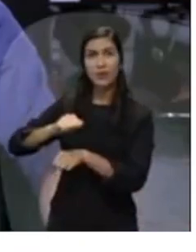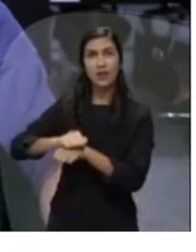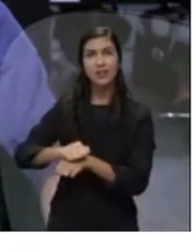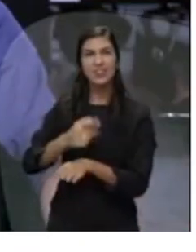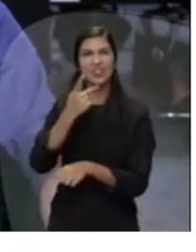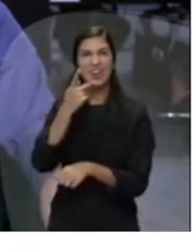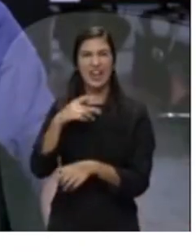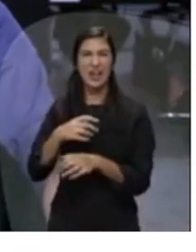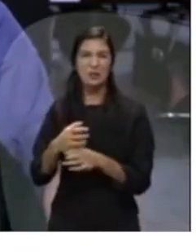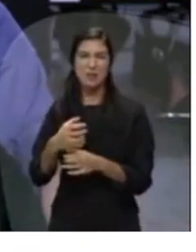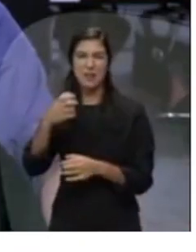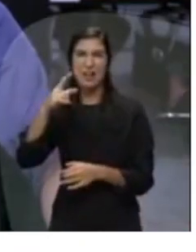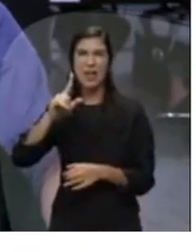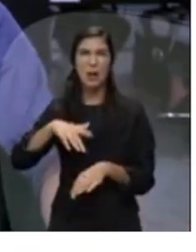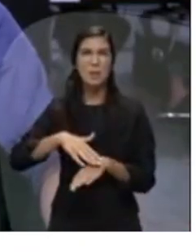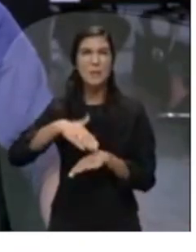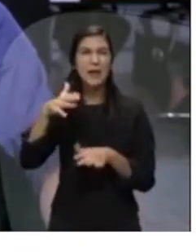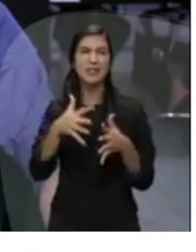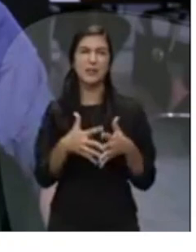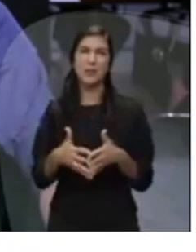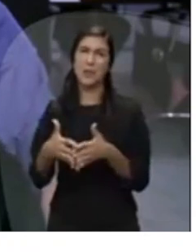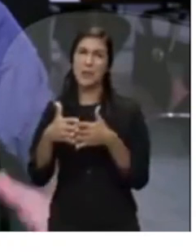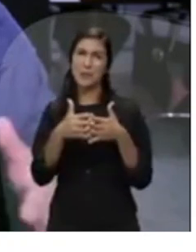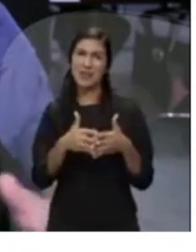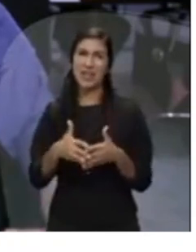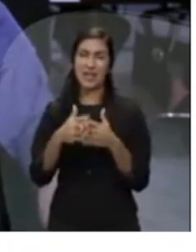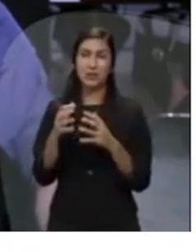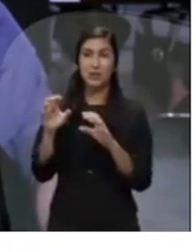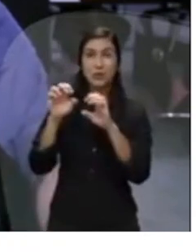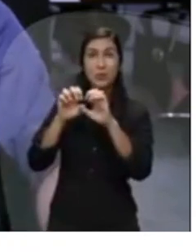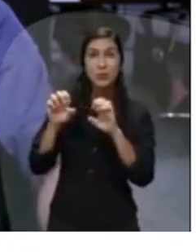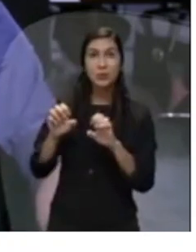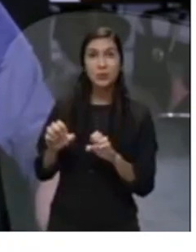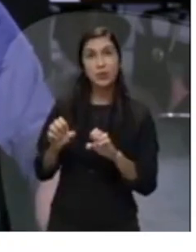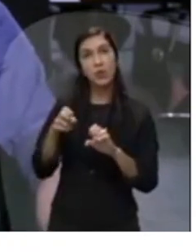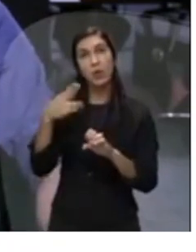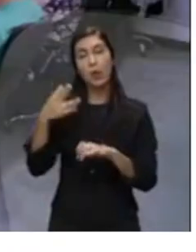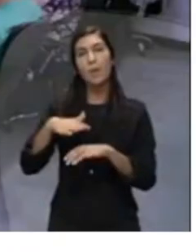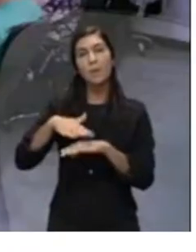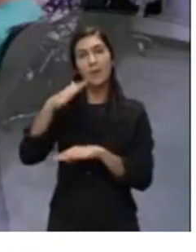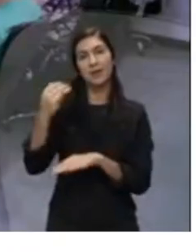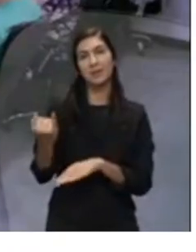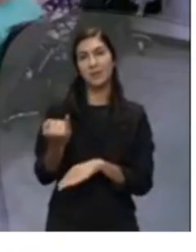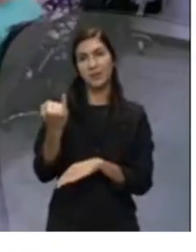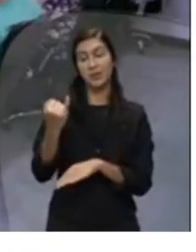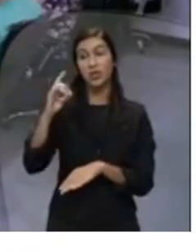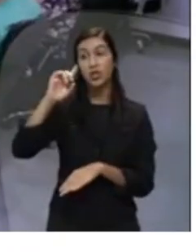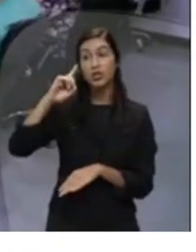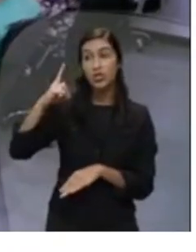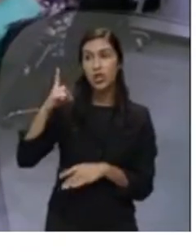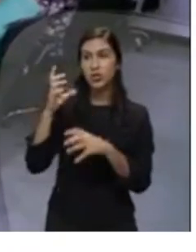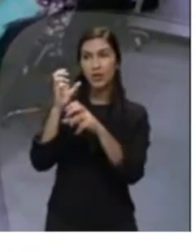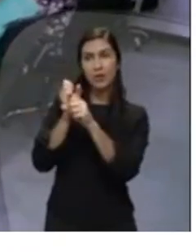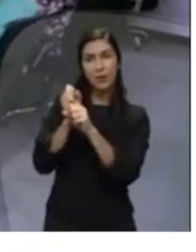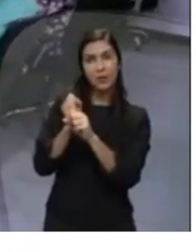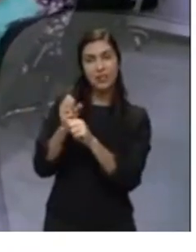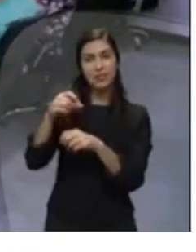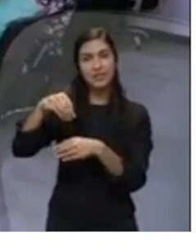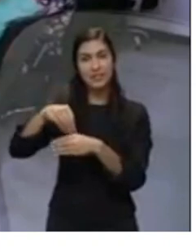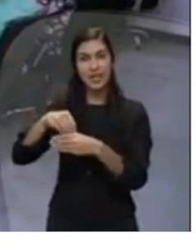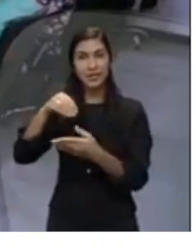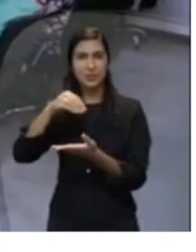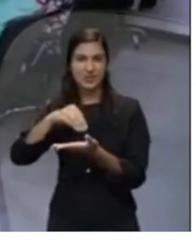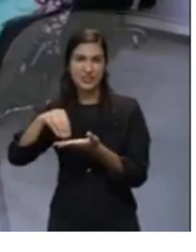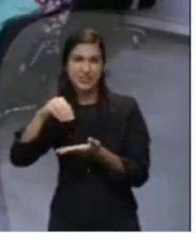pilar é talvez falar dos elementos mais complexos da estrutura, ou os mais importantes. O dia a dia de um calculista em um escritório